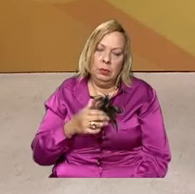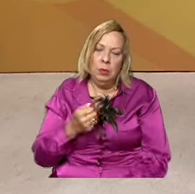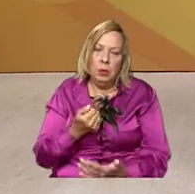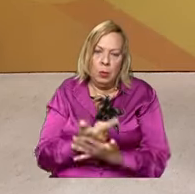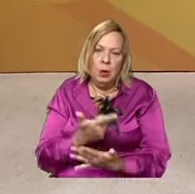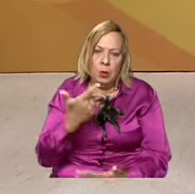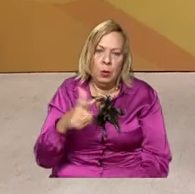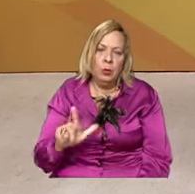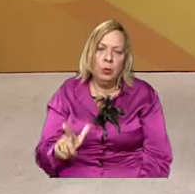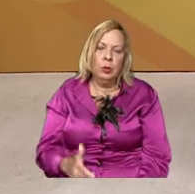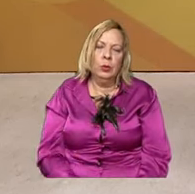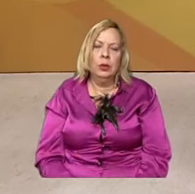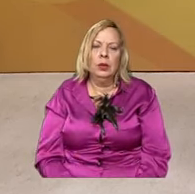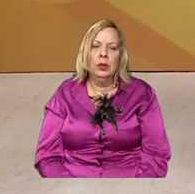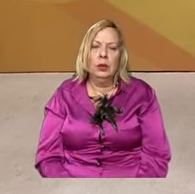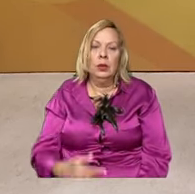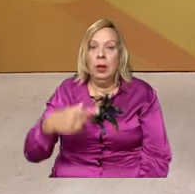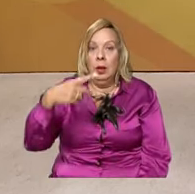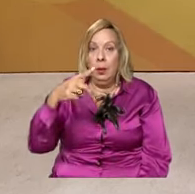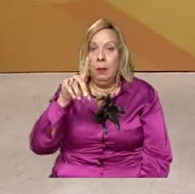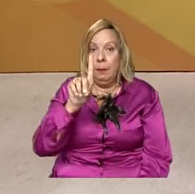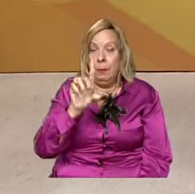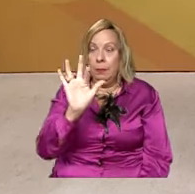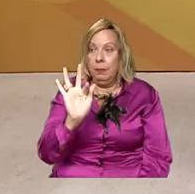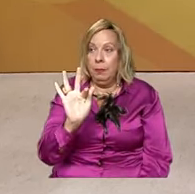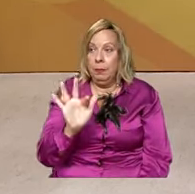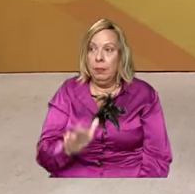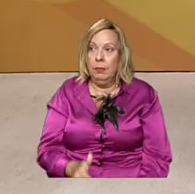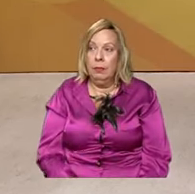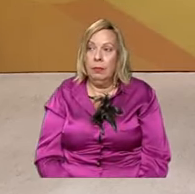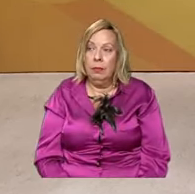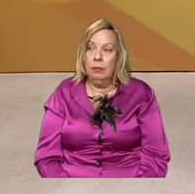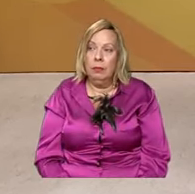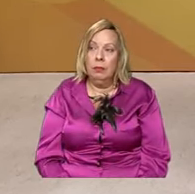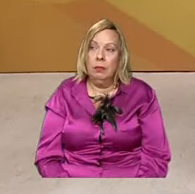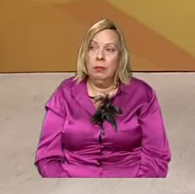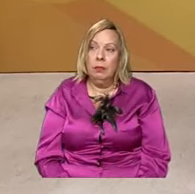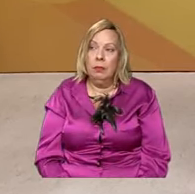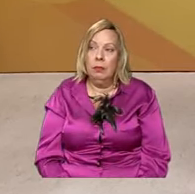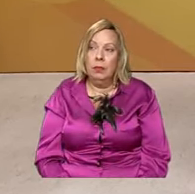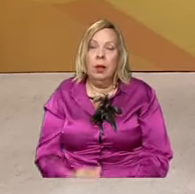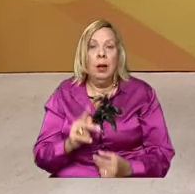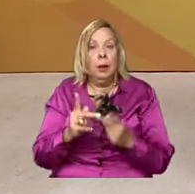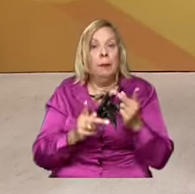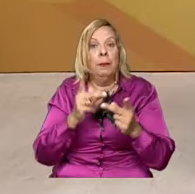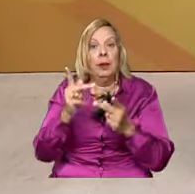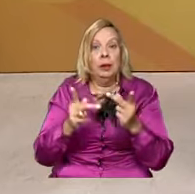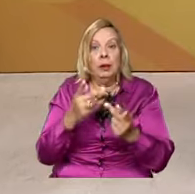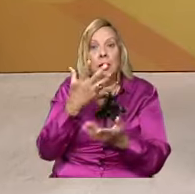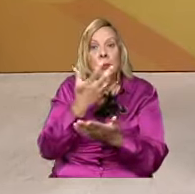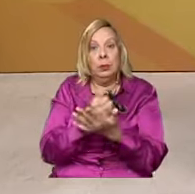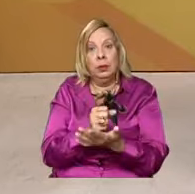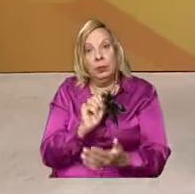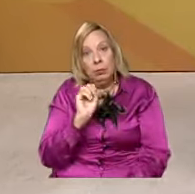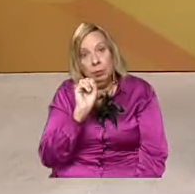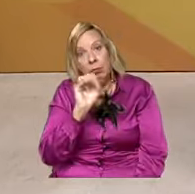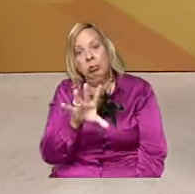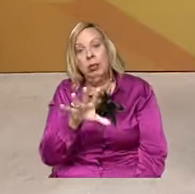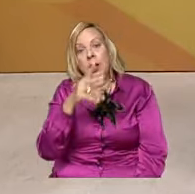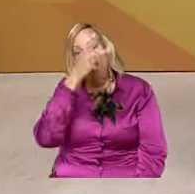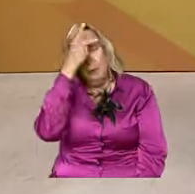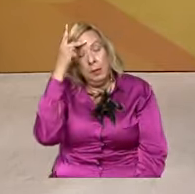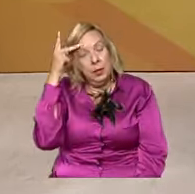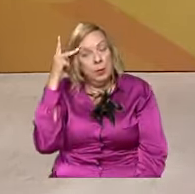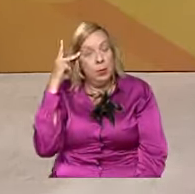comprar mais um. Aí tem um PDF, você pode até, eu faço isso, né? Eu sempre quando vou mandar presente, aí eu baixo e já encaminho. Isso. É, né?